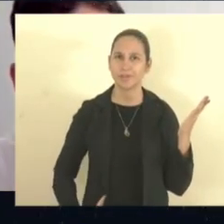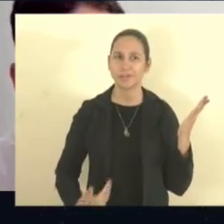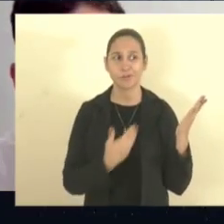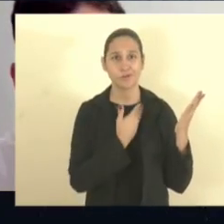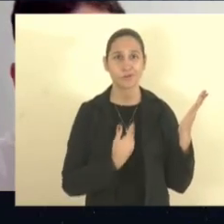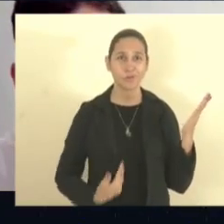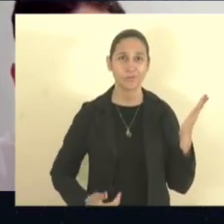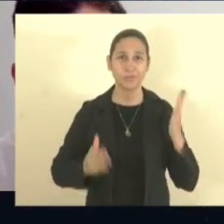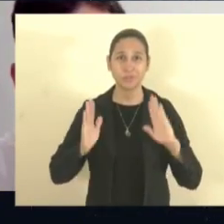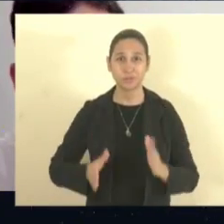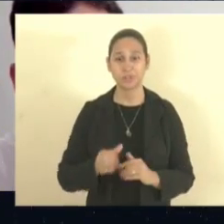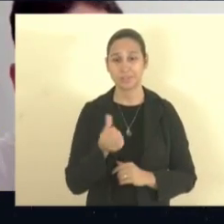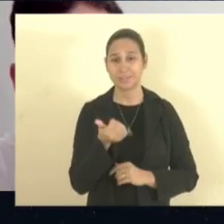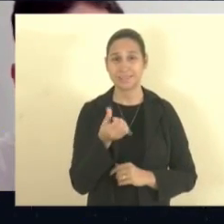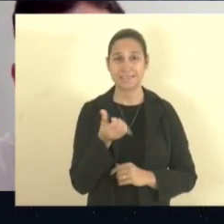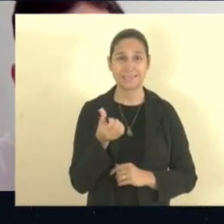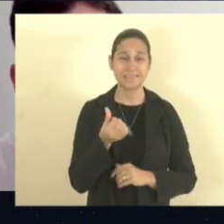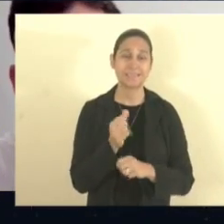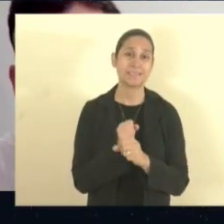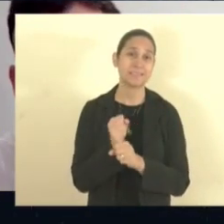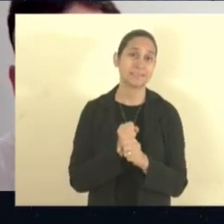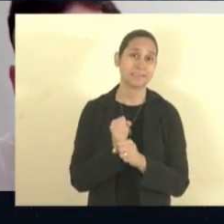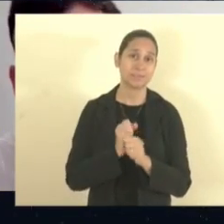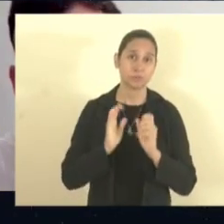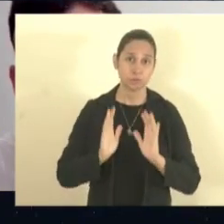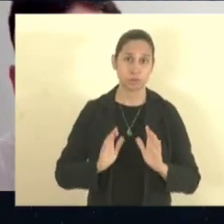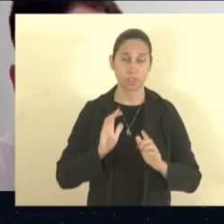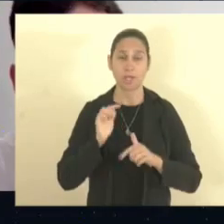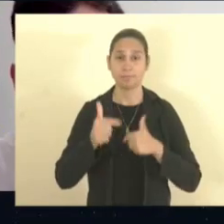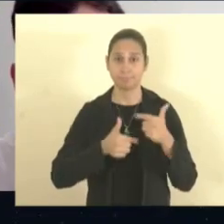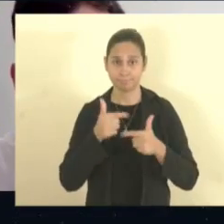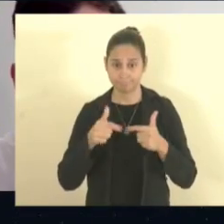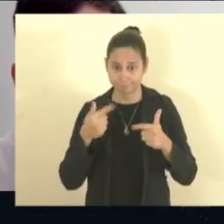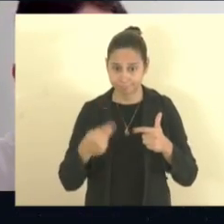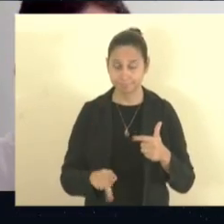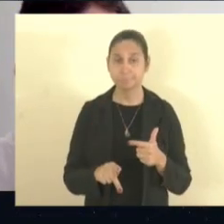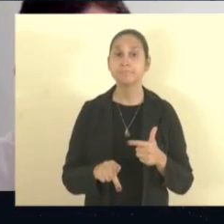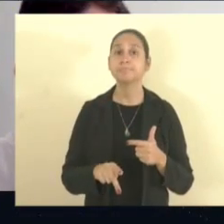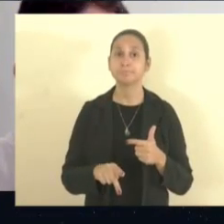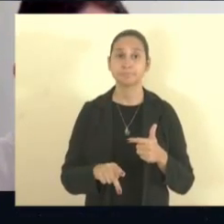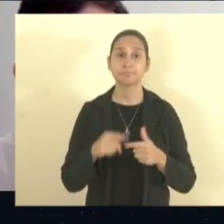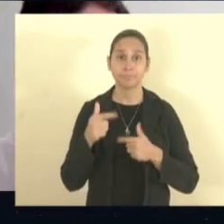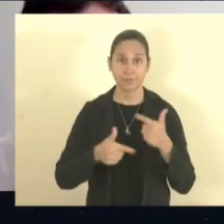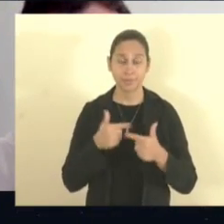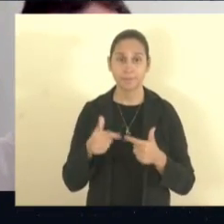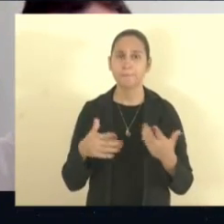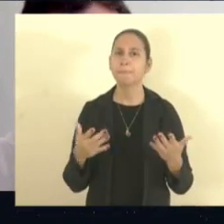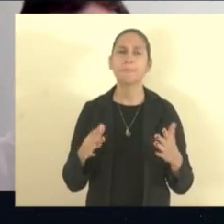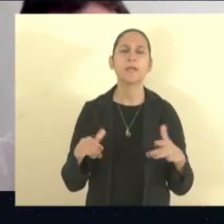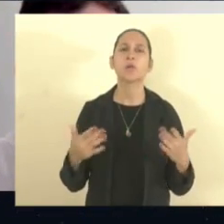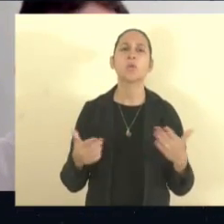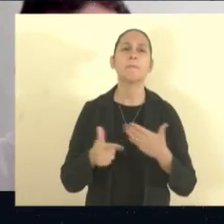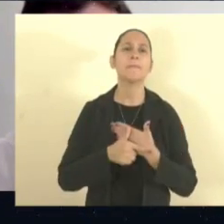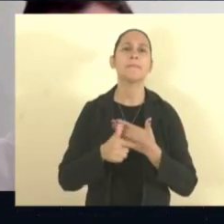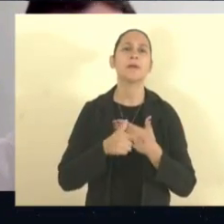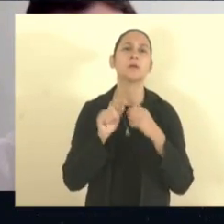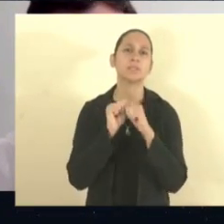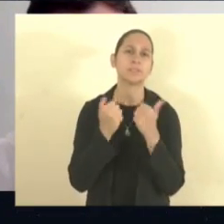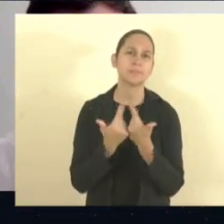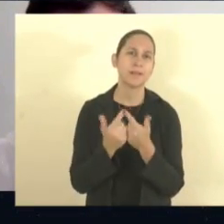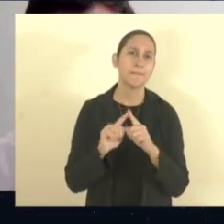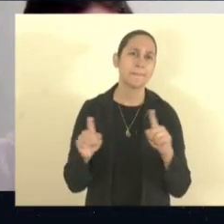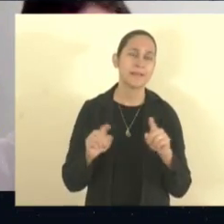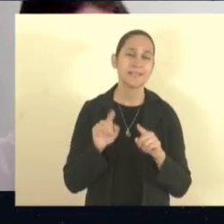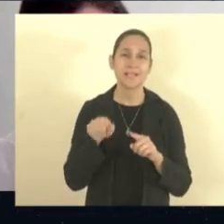de quase 16 anos no poder e sabe que a Assembleia tem, sabe qual é o papel da Assembleia, mas ele confia